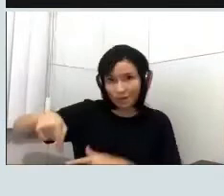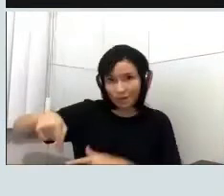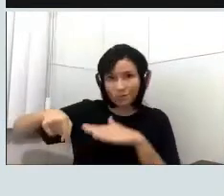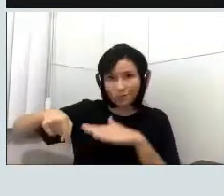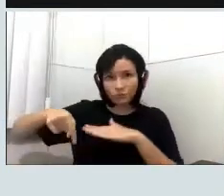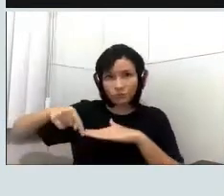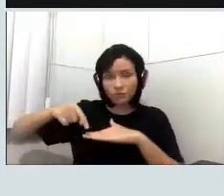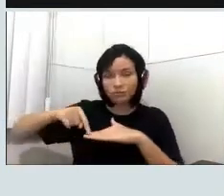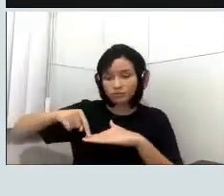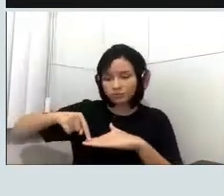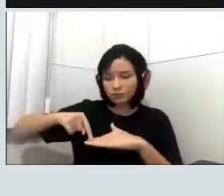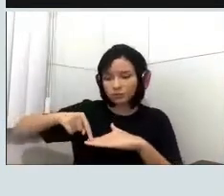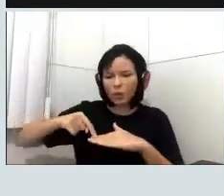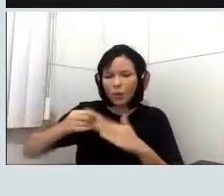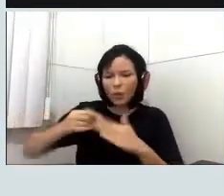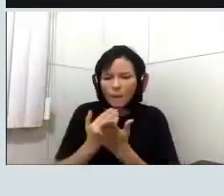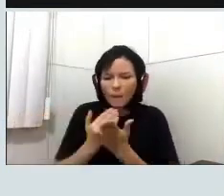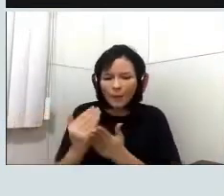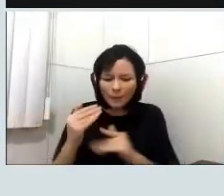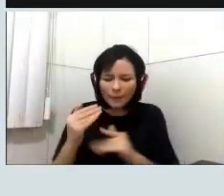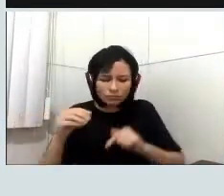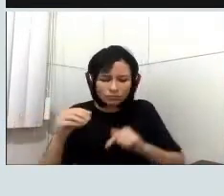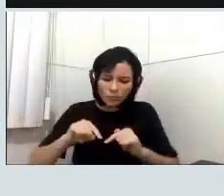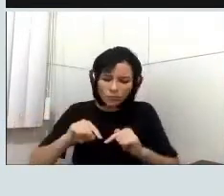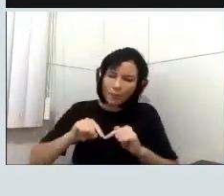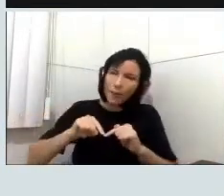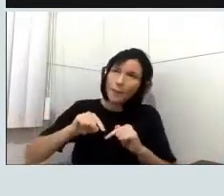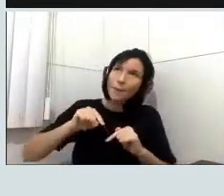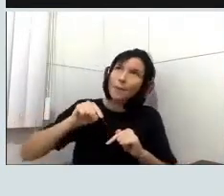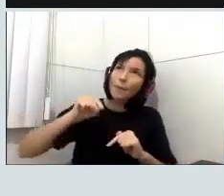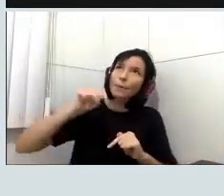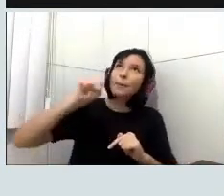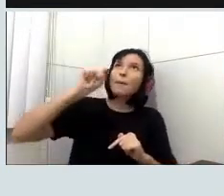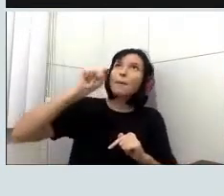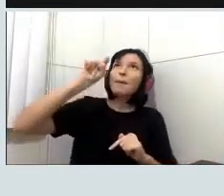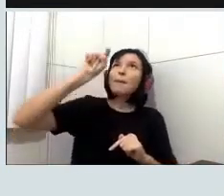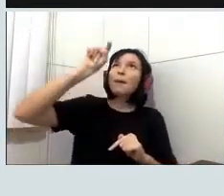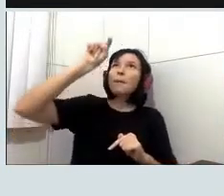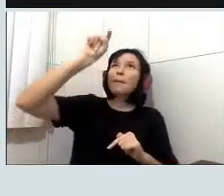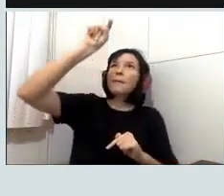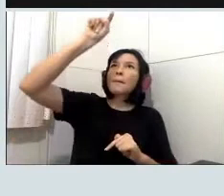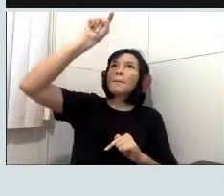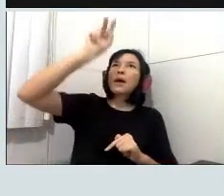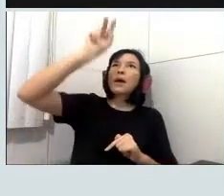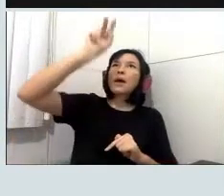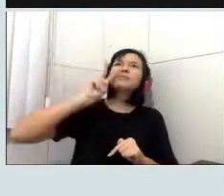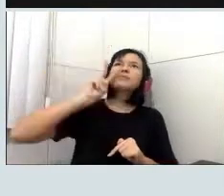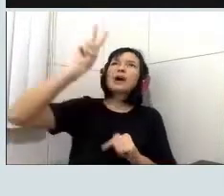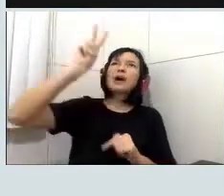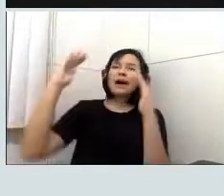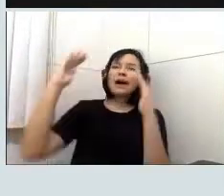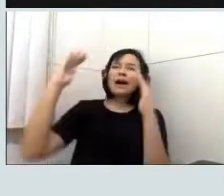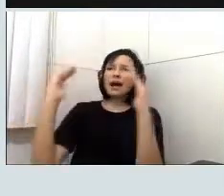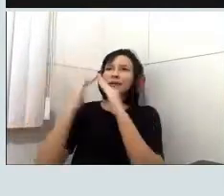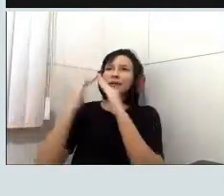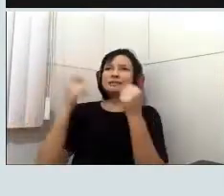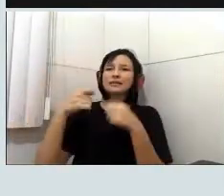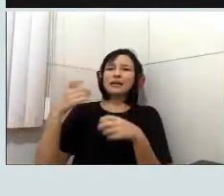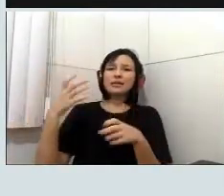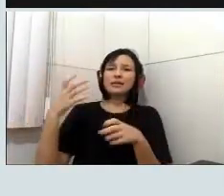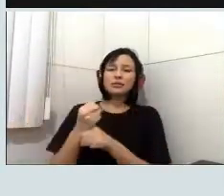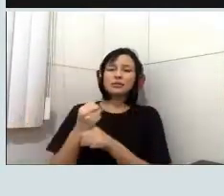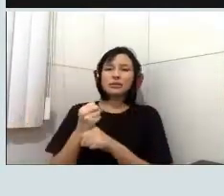do chão do começo, de uma ponta, até a outra ponta, do comecinho da casa, vocês vão ver a